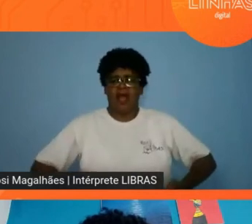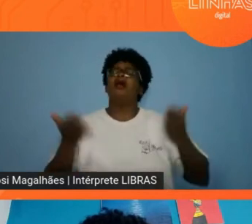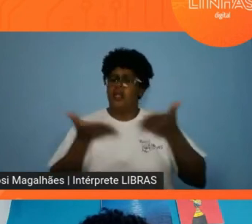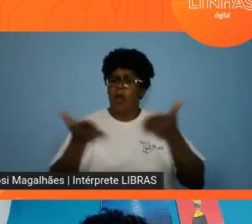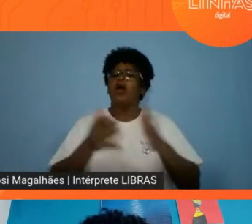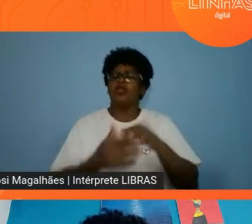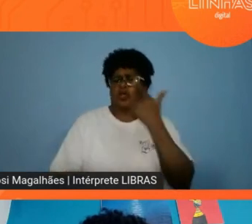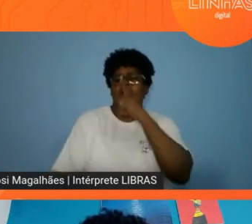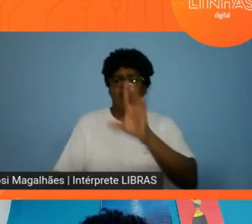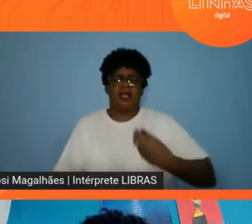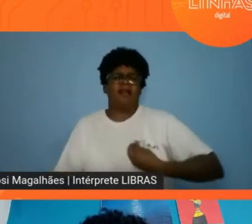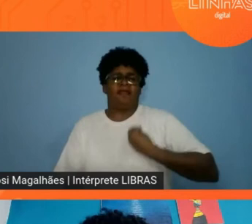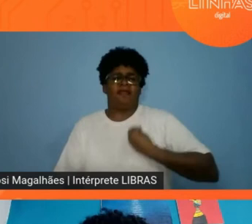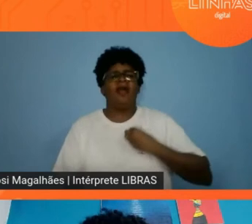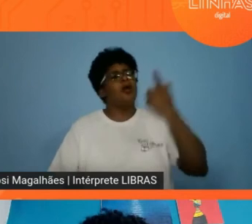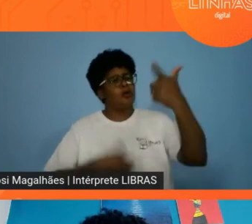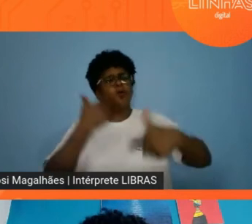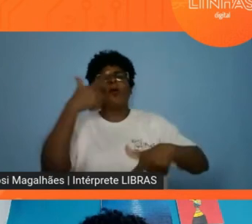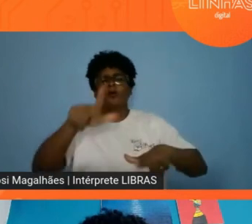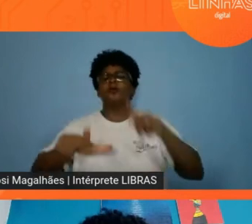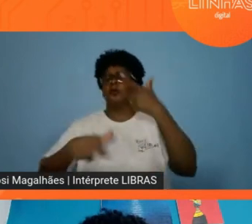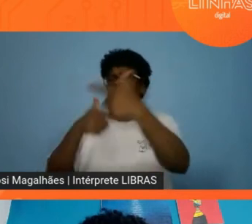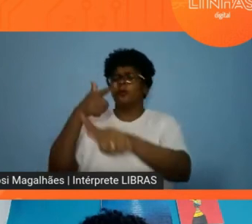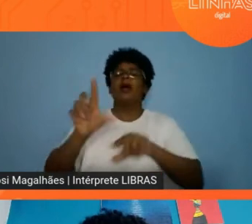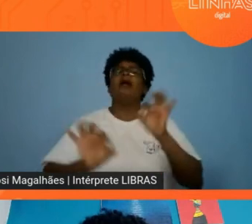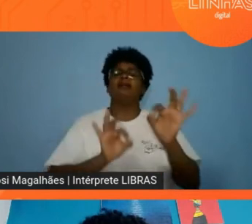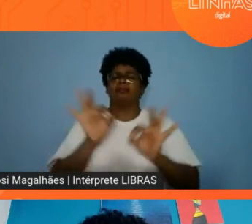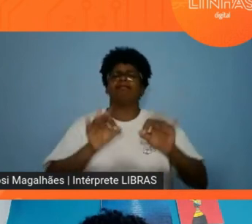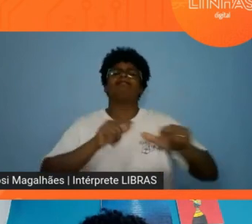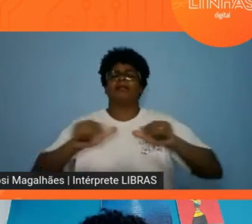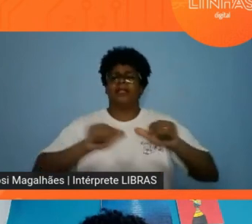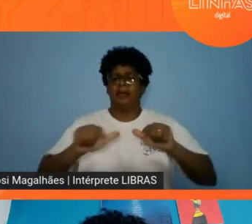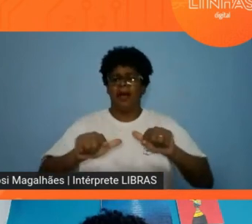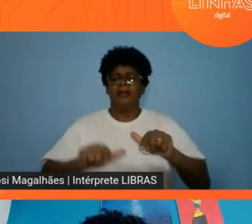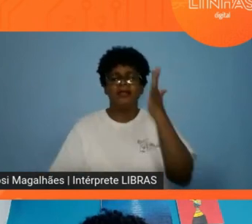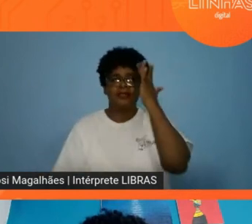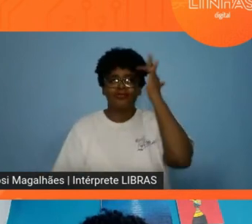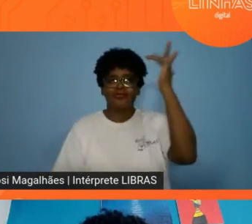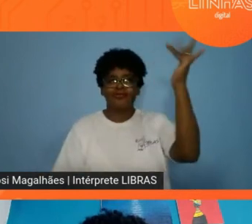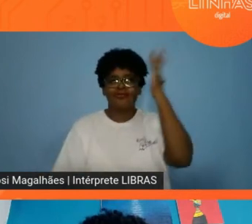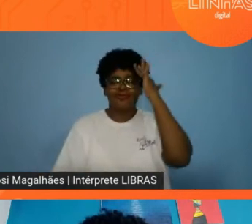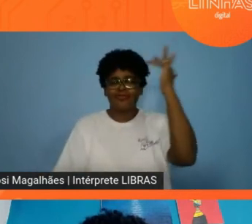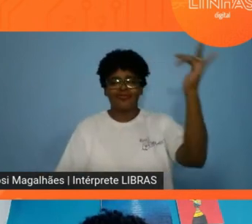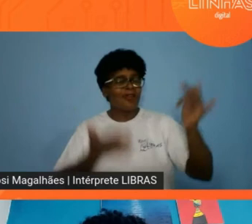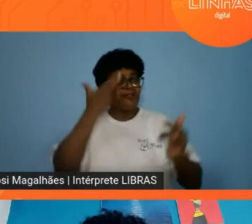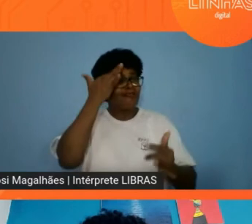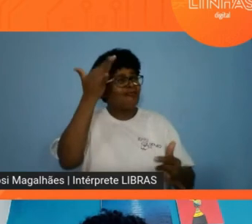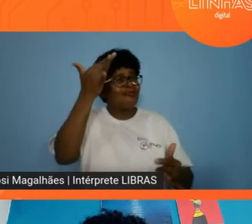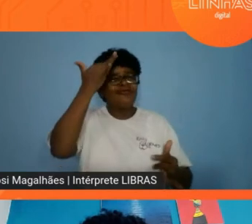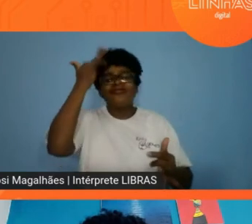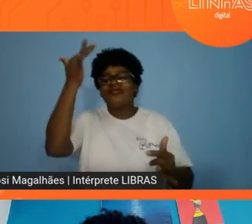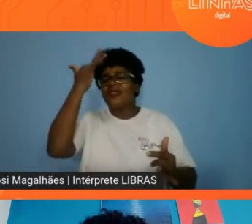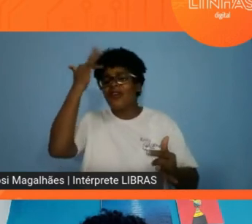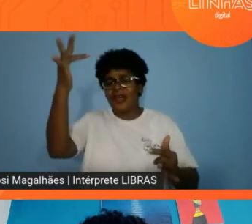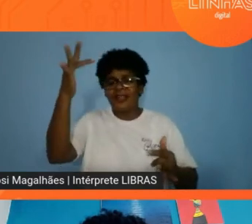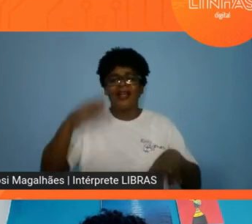melhor com outros recursos, né? Mas sempre fui aí sonhadora, estou aí na luta pela